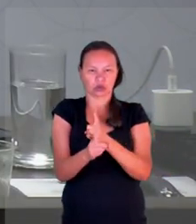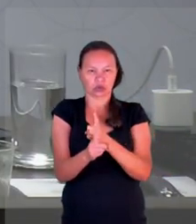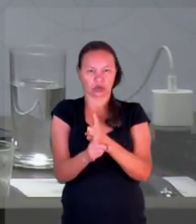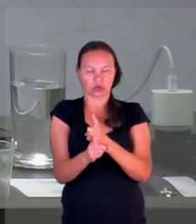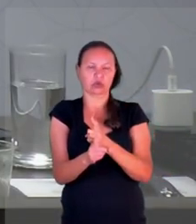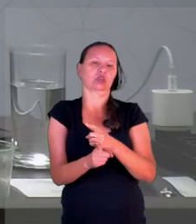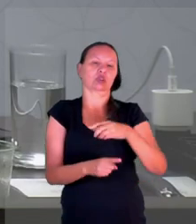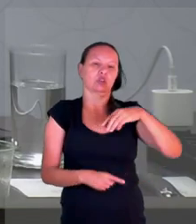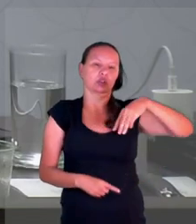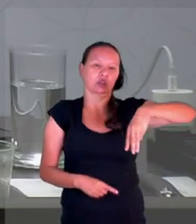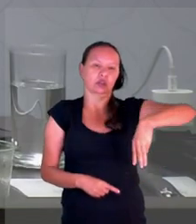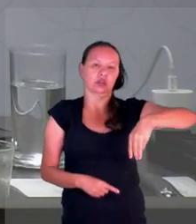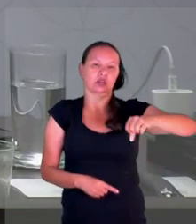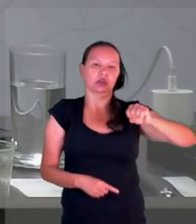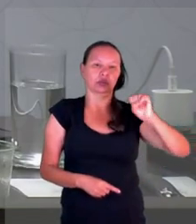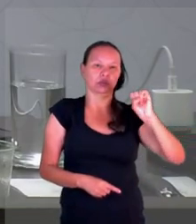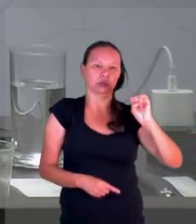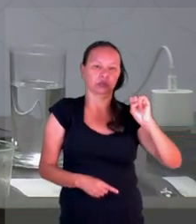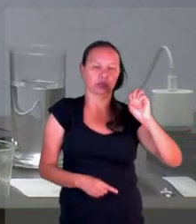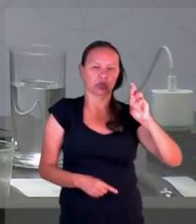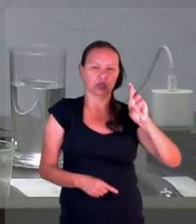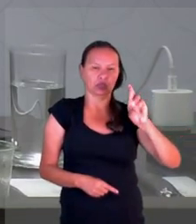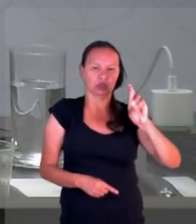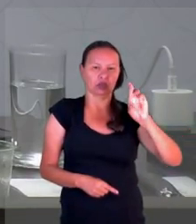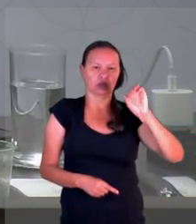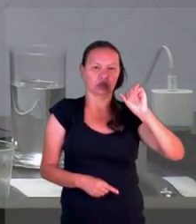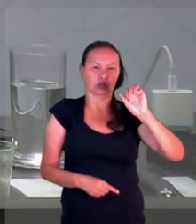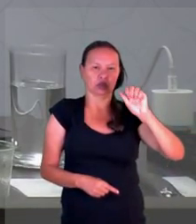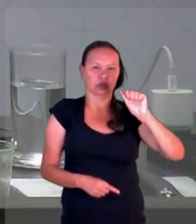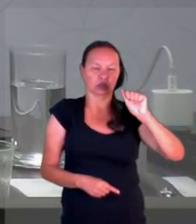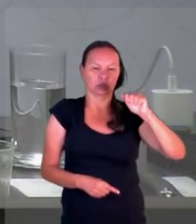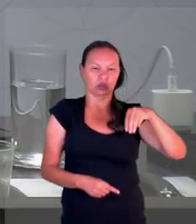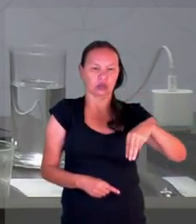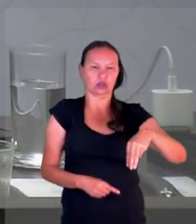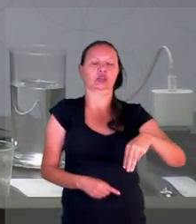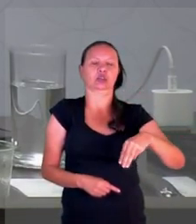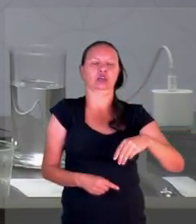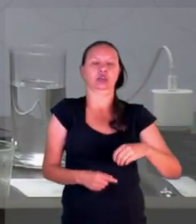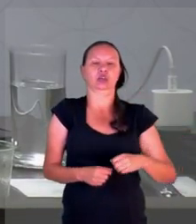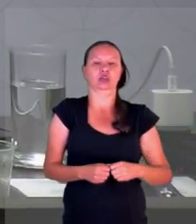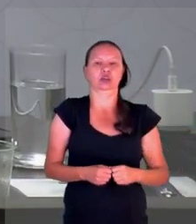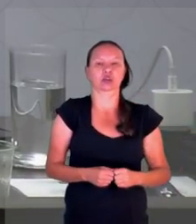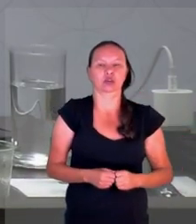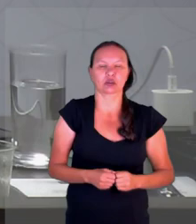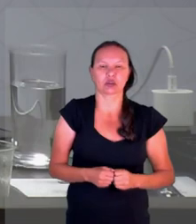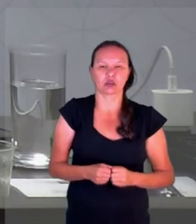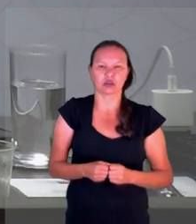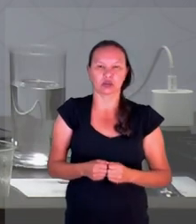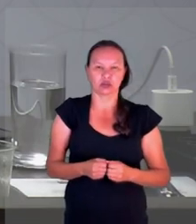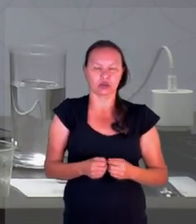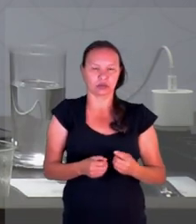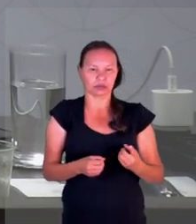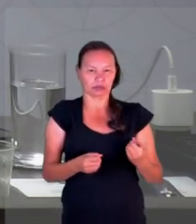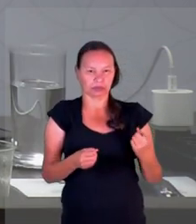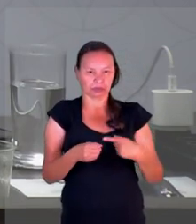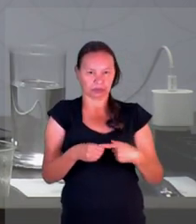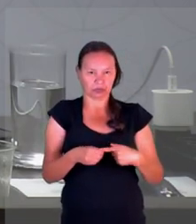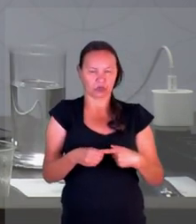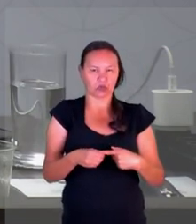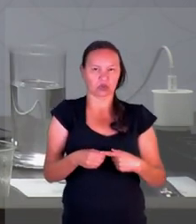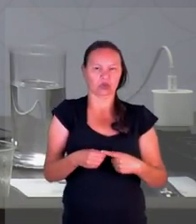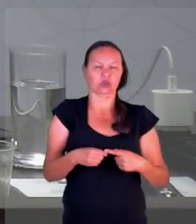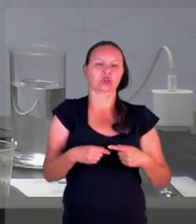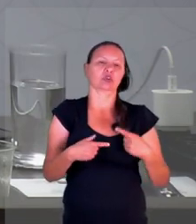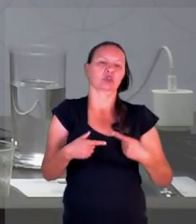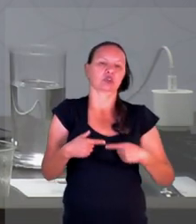que sempre que posso faça essa confissão ela é responsável por me resgatar para a discussão do